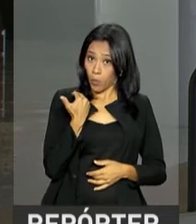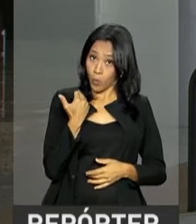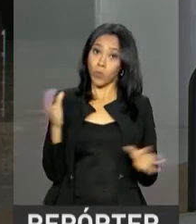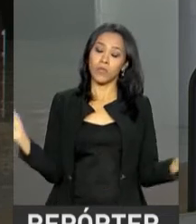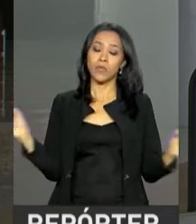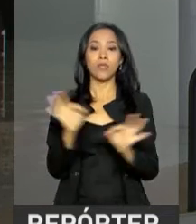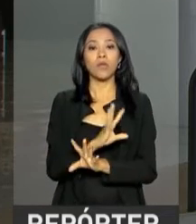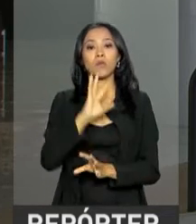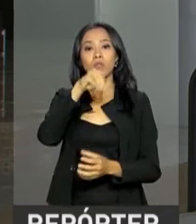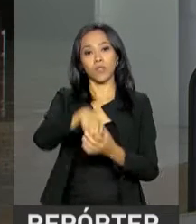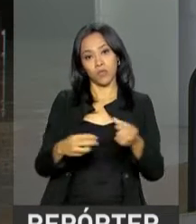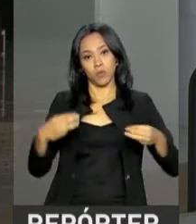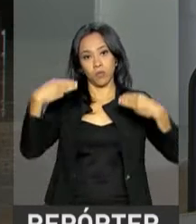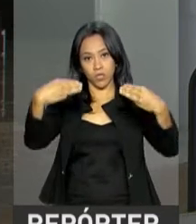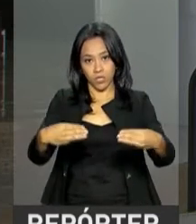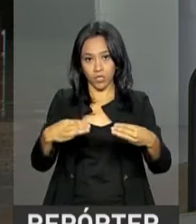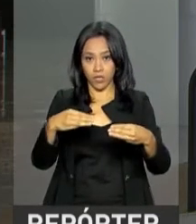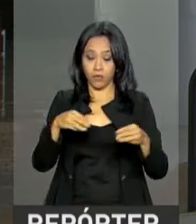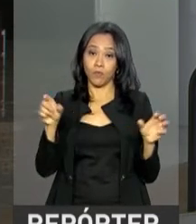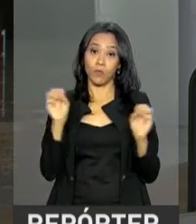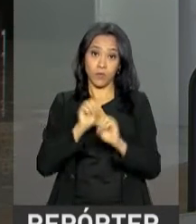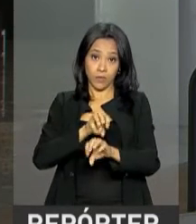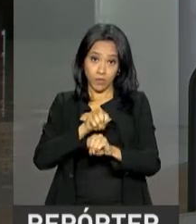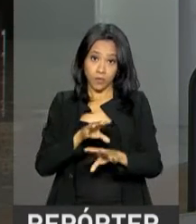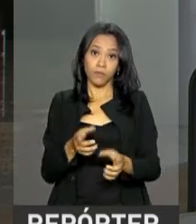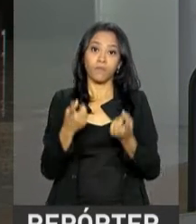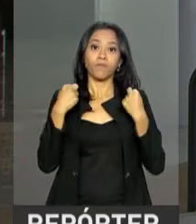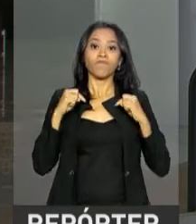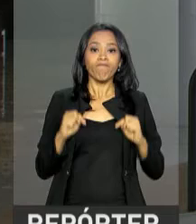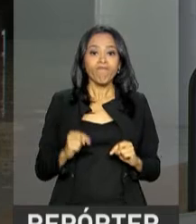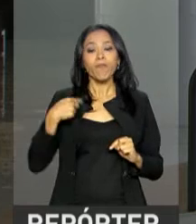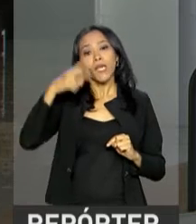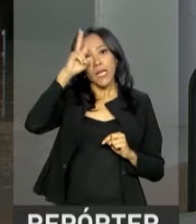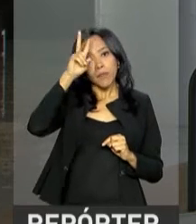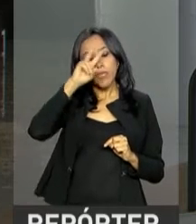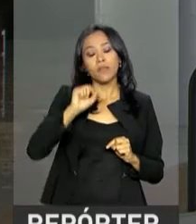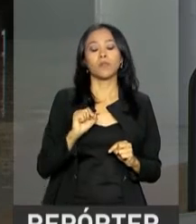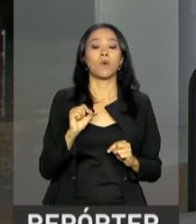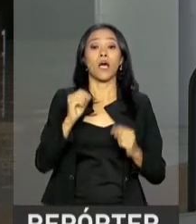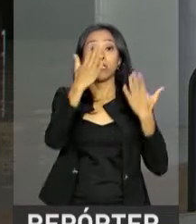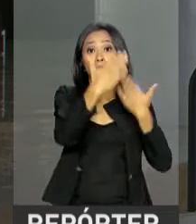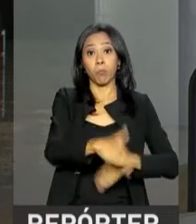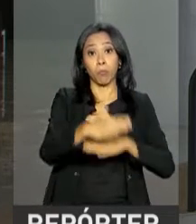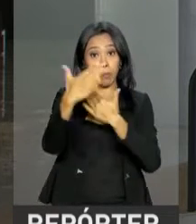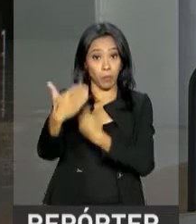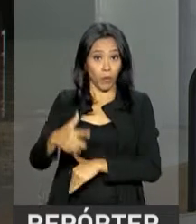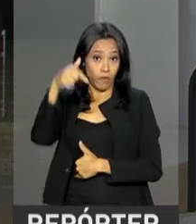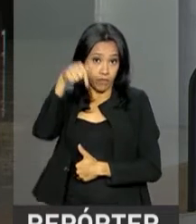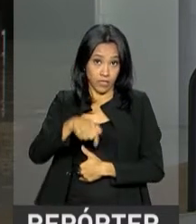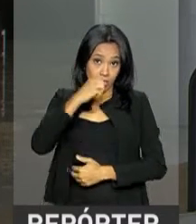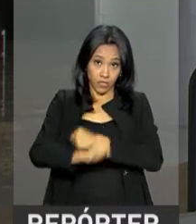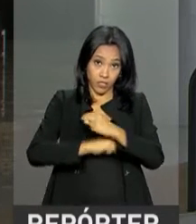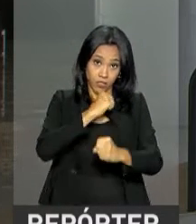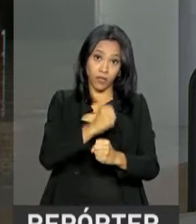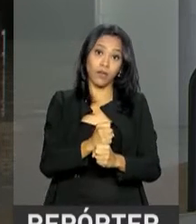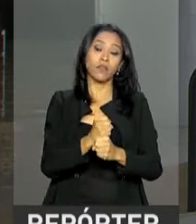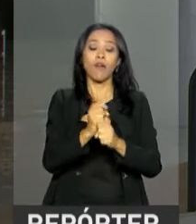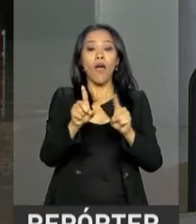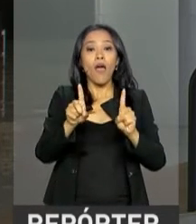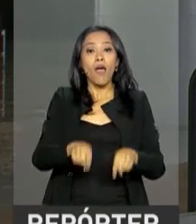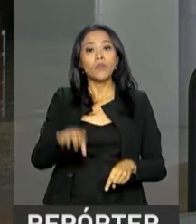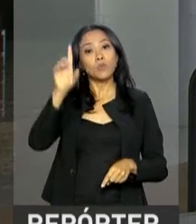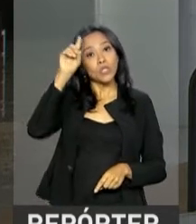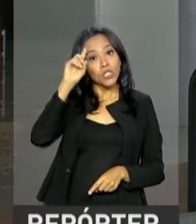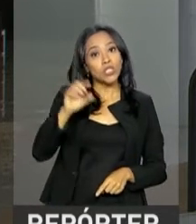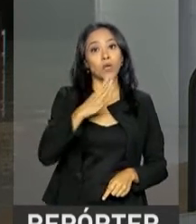lá no ministério da educação lembrando que a aplicação da prova a data das provas deste ano será serão no